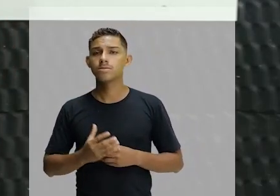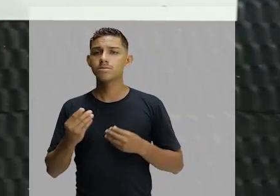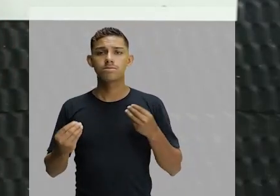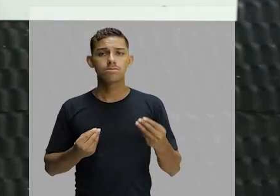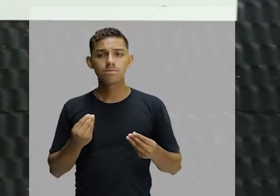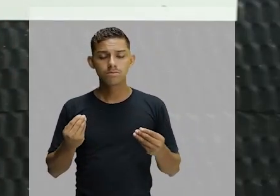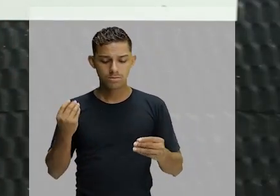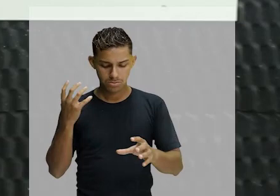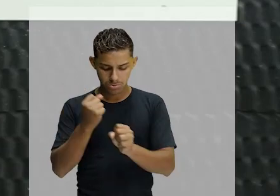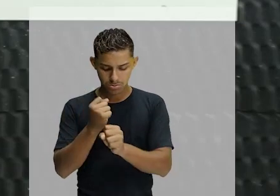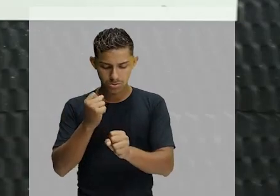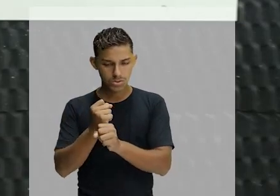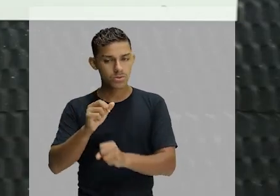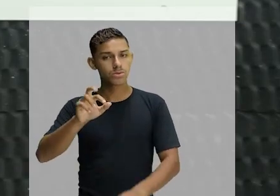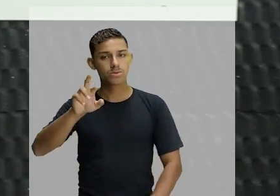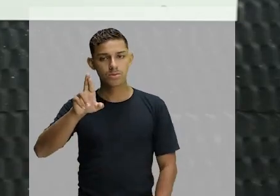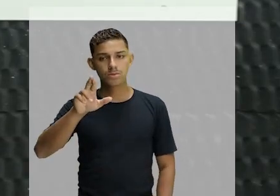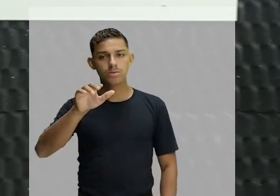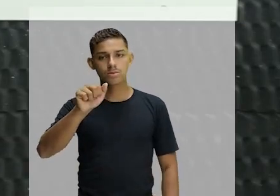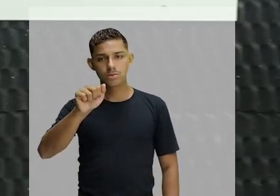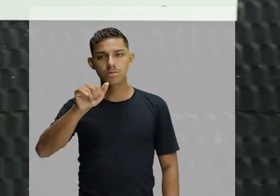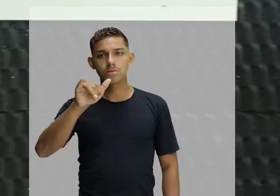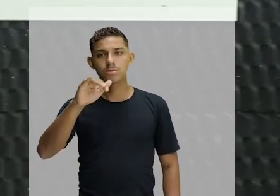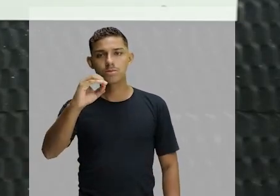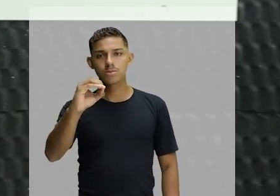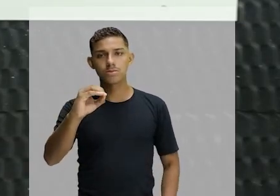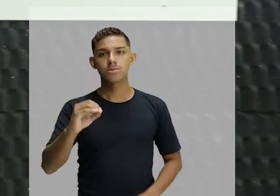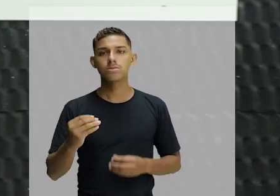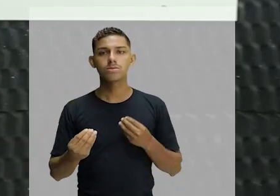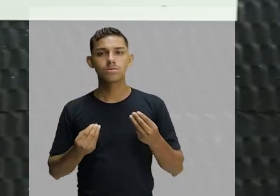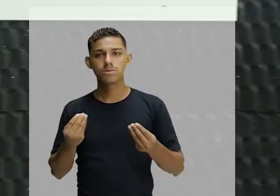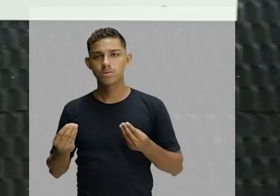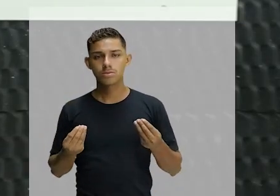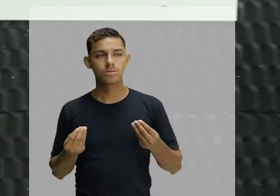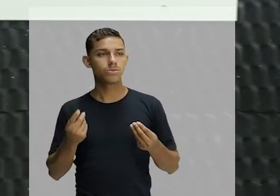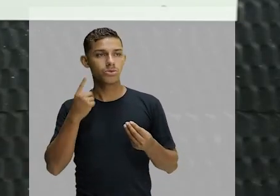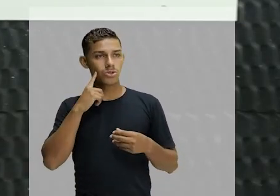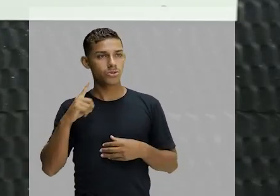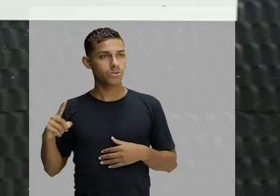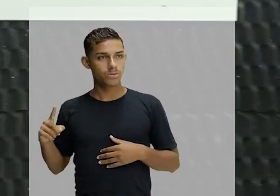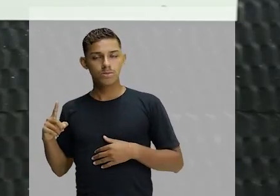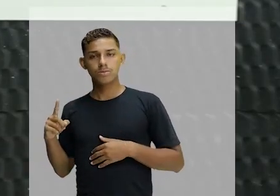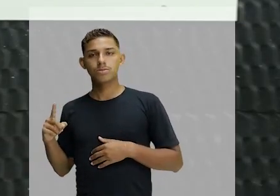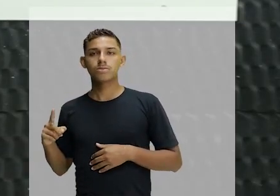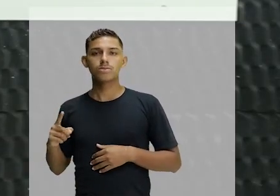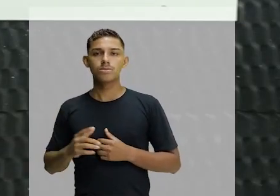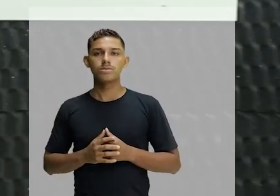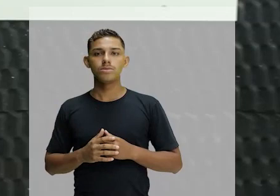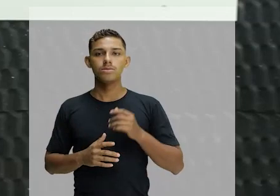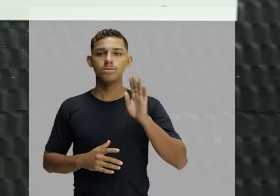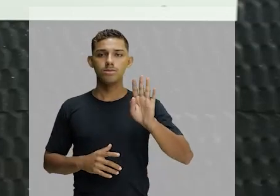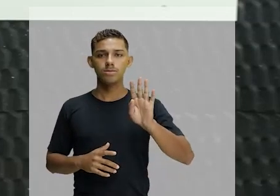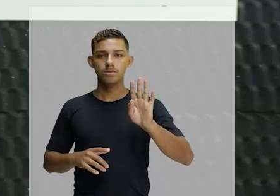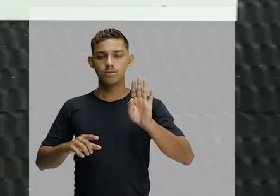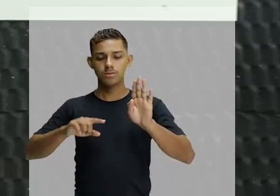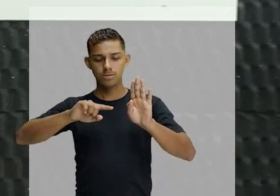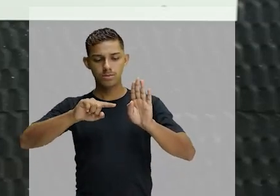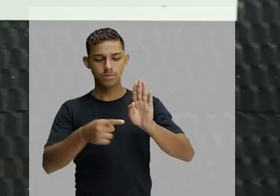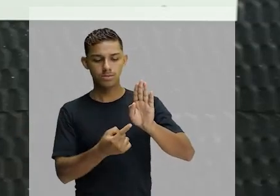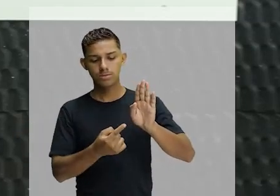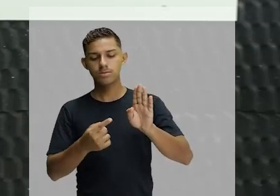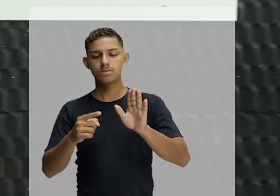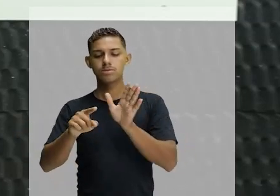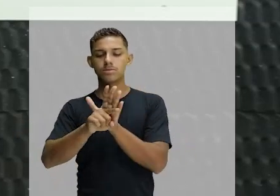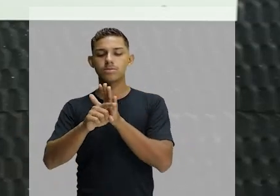para calcular esse raio? Ora, se o centro é coordenada 4 e menos 3, ele passa por 0